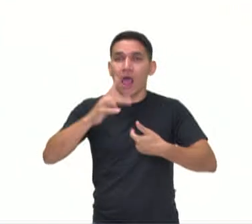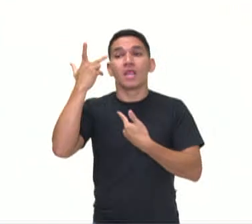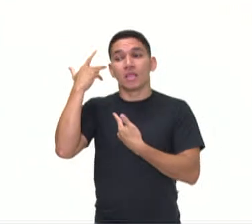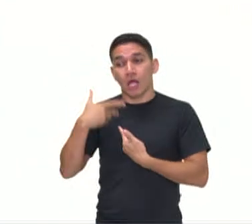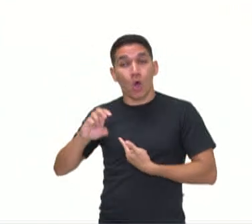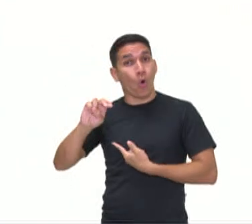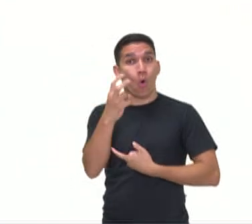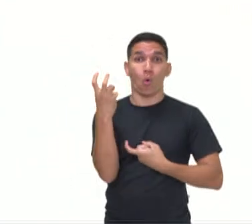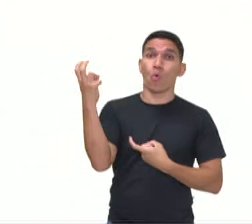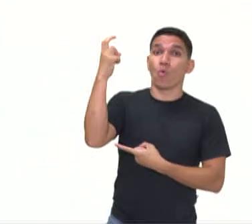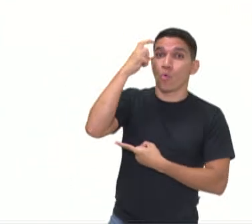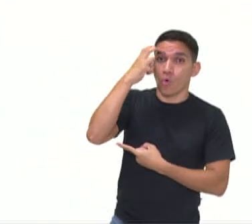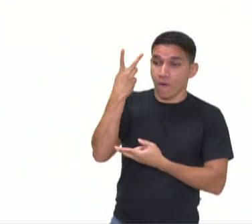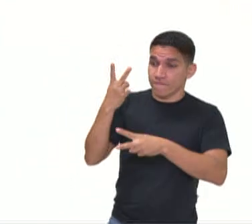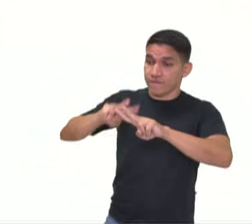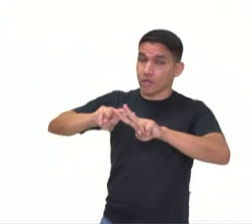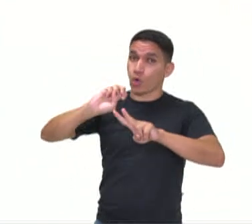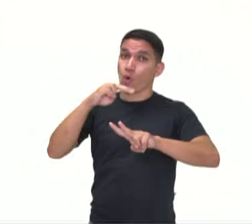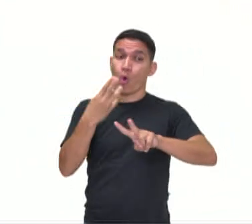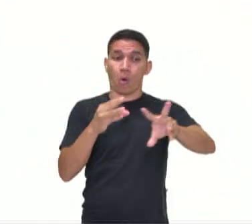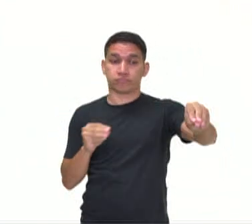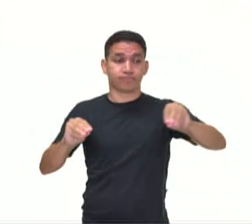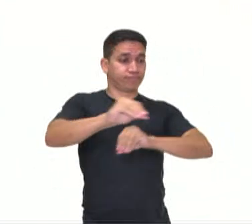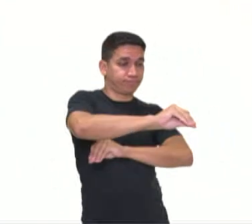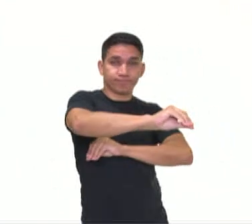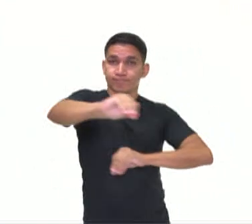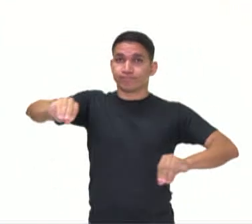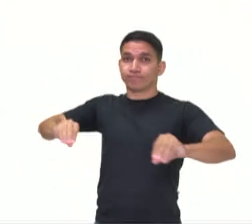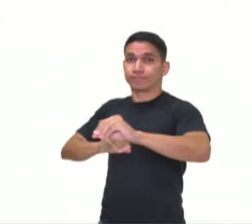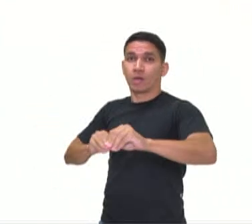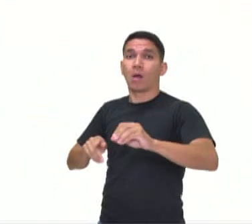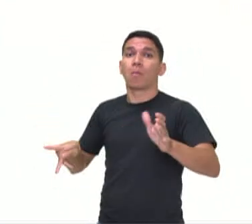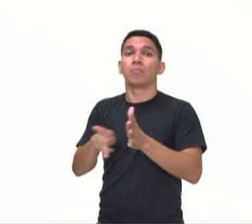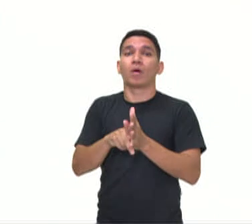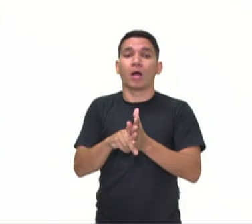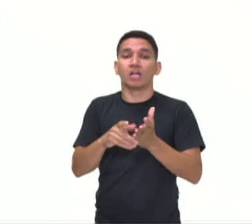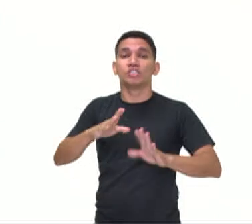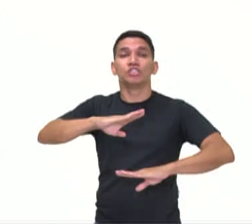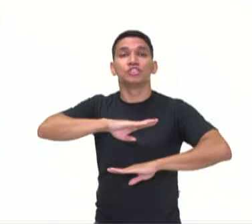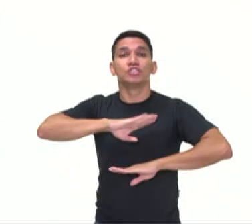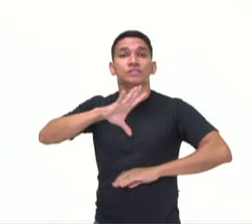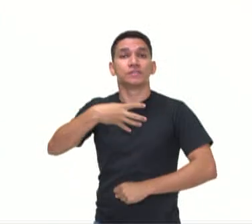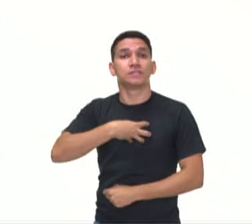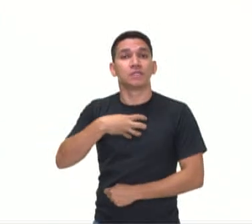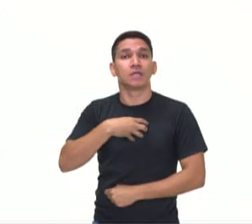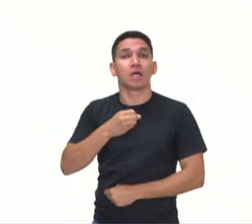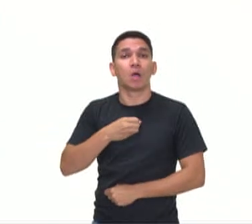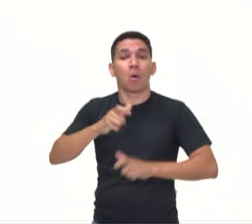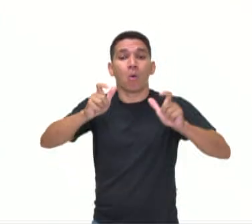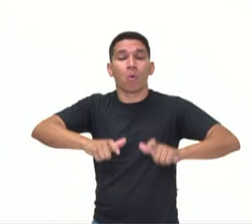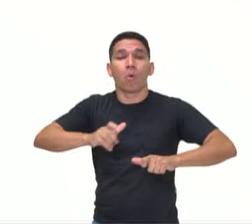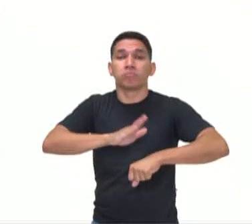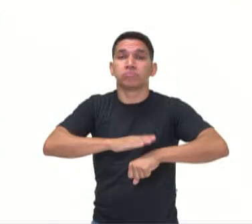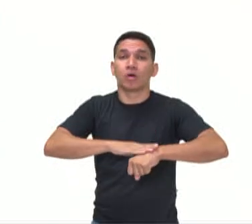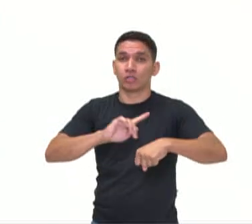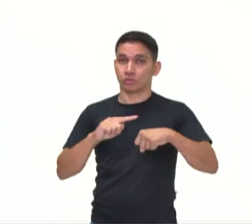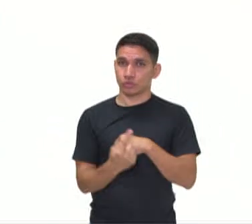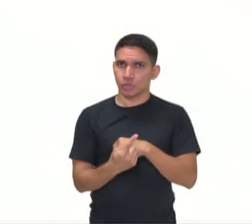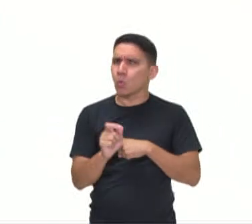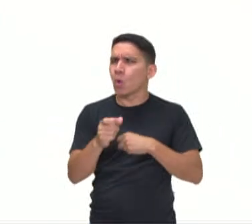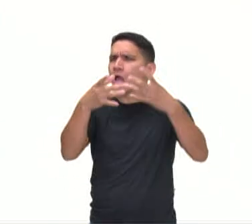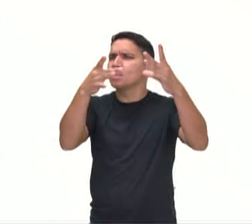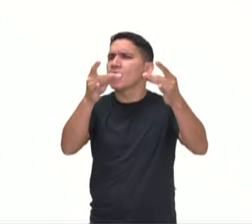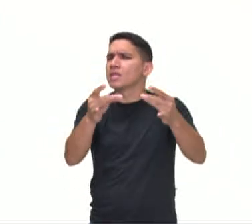ou culturais, fixos e ou móveis, dispostos de uma maneira em um determinado momento no espaço geográfico.